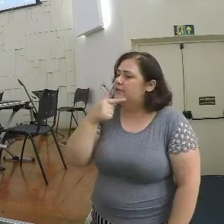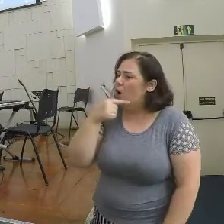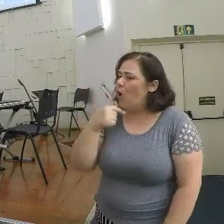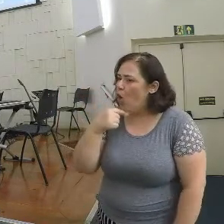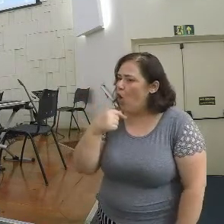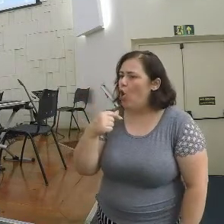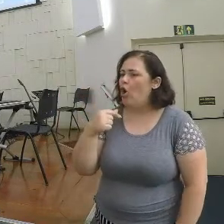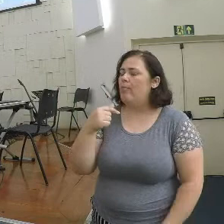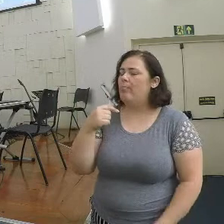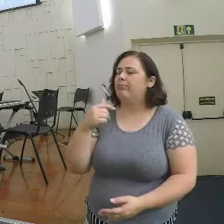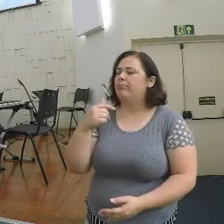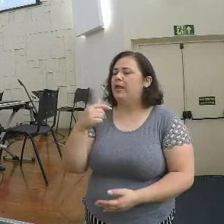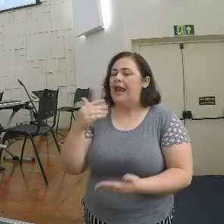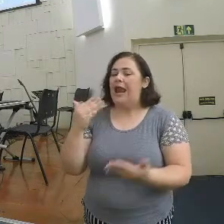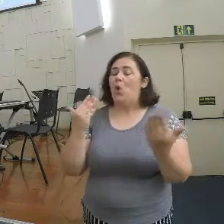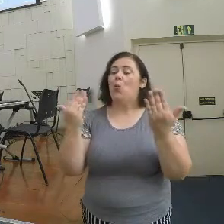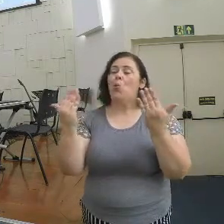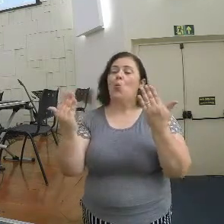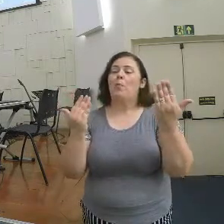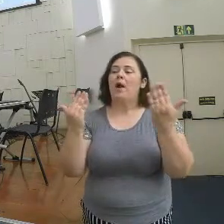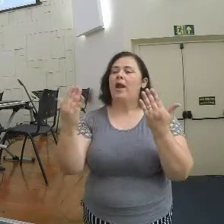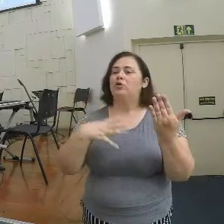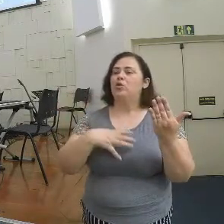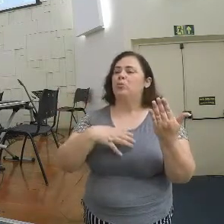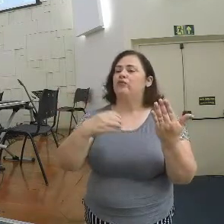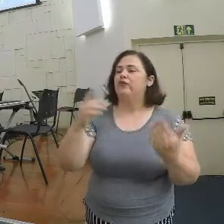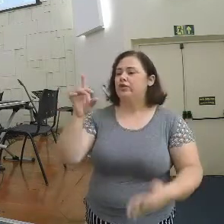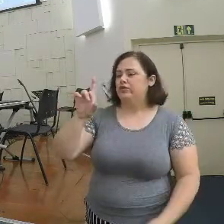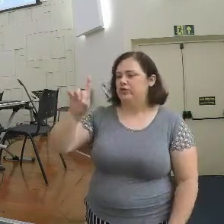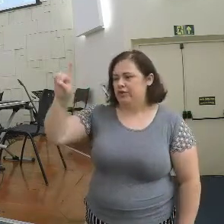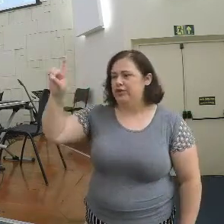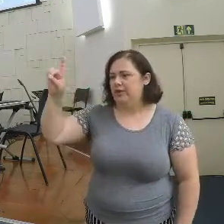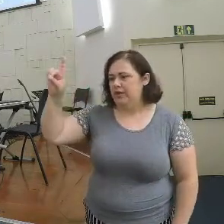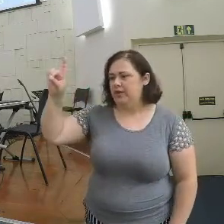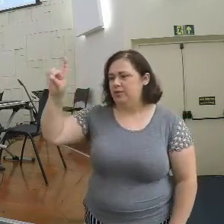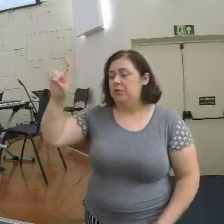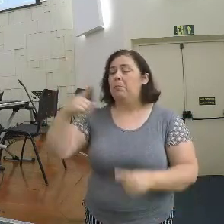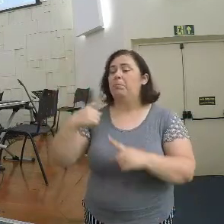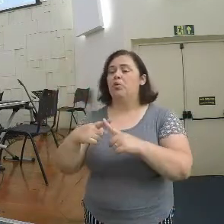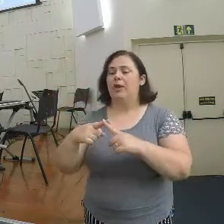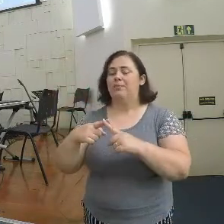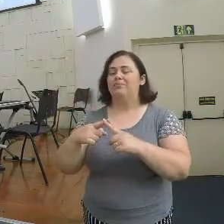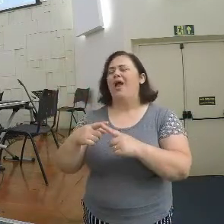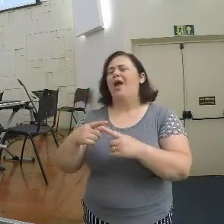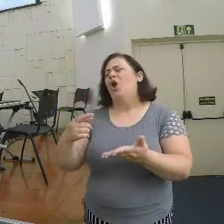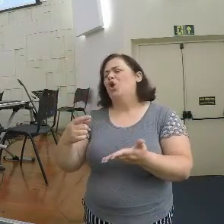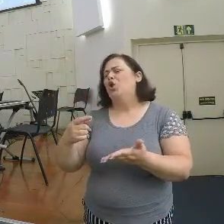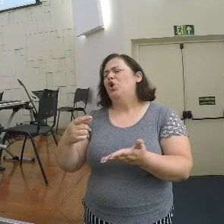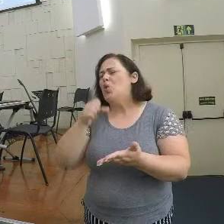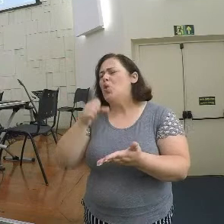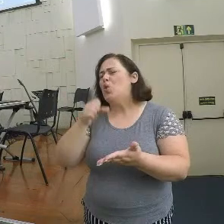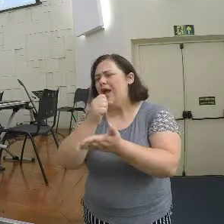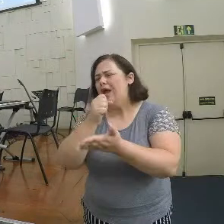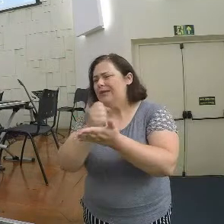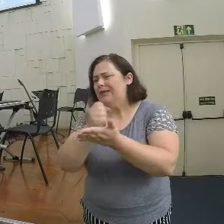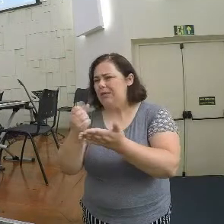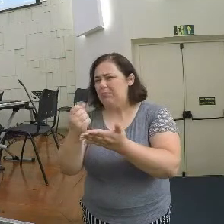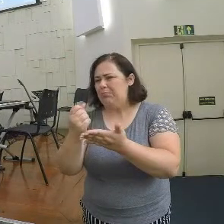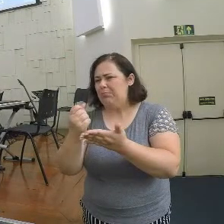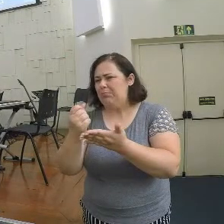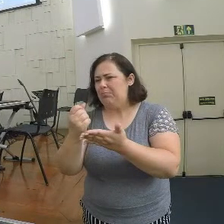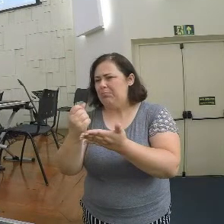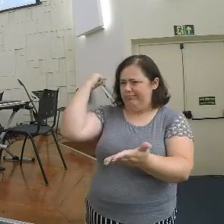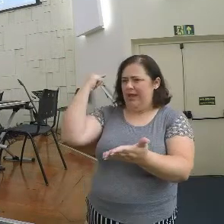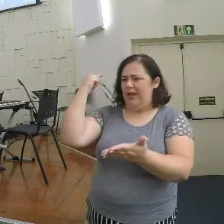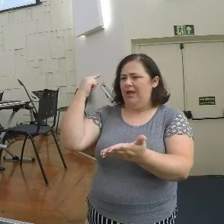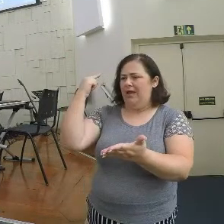sacerdócio. Por naquele tempo em que Jesus ainda não havia vindo ao mundo, ele levava homens a Deus. Mas note